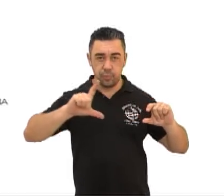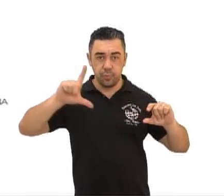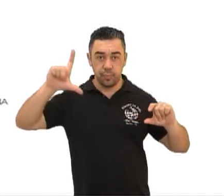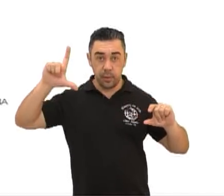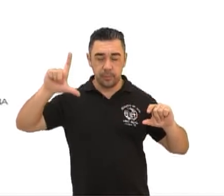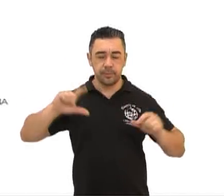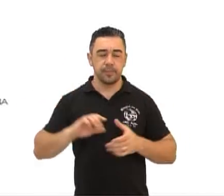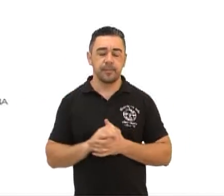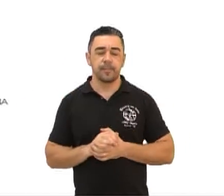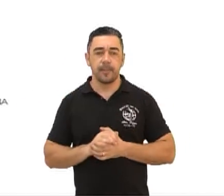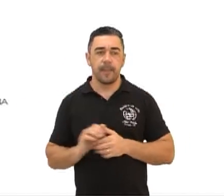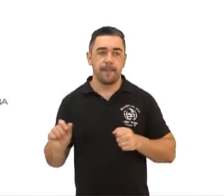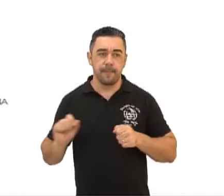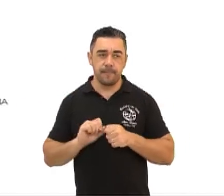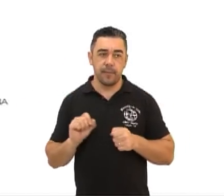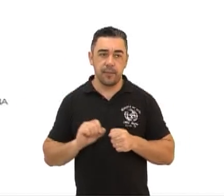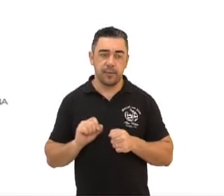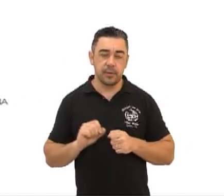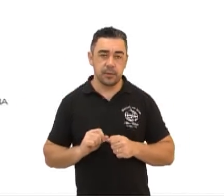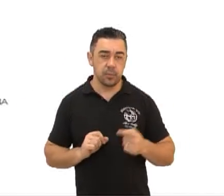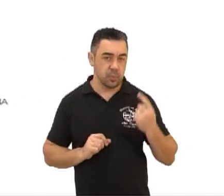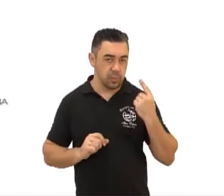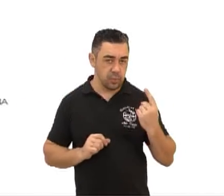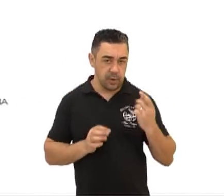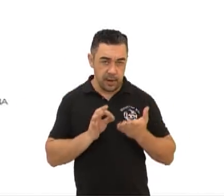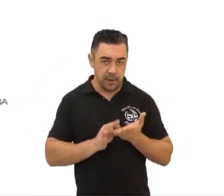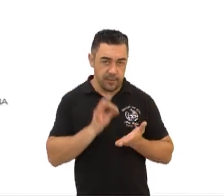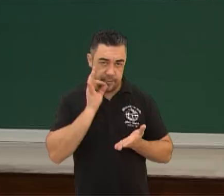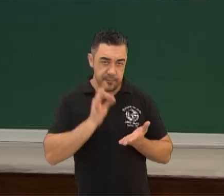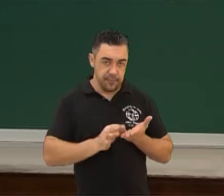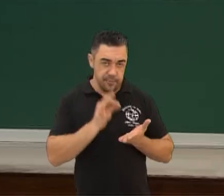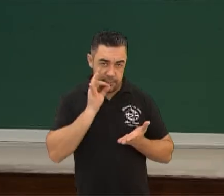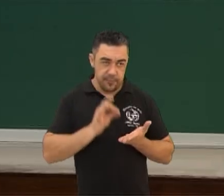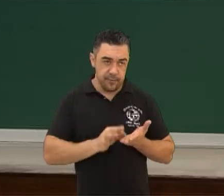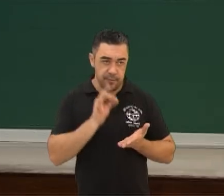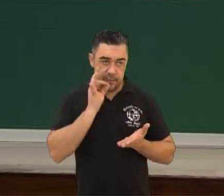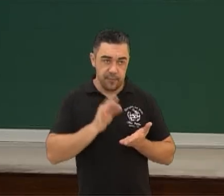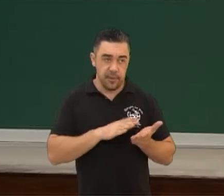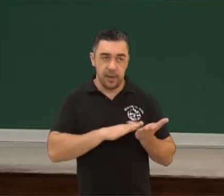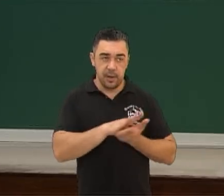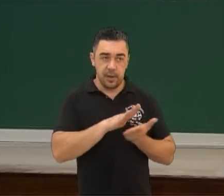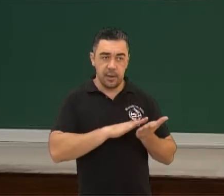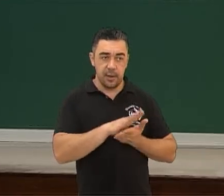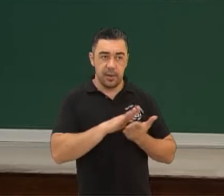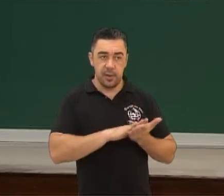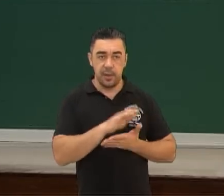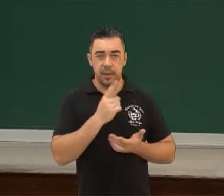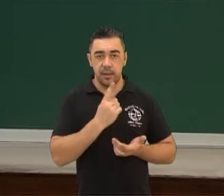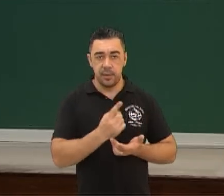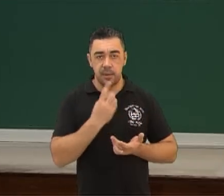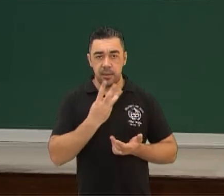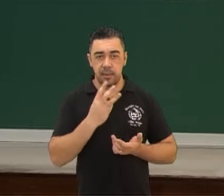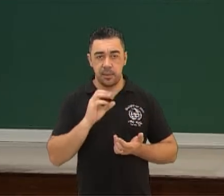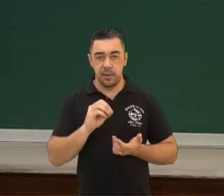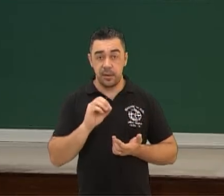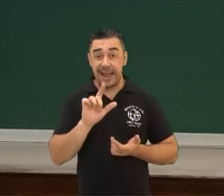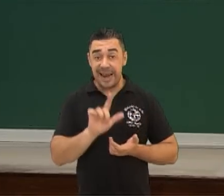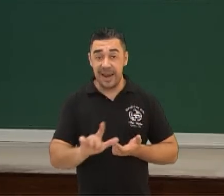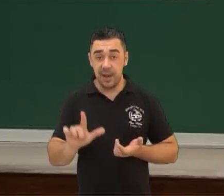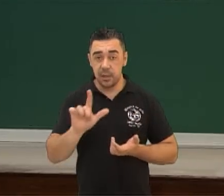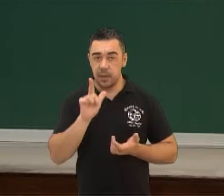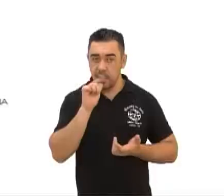seguinte: para se produzir um cafezinho, né, para a gente tomar um cafezinho, se utiliza 130 litros de